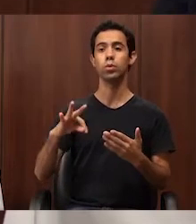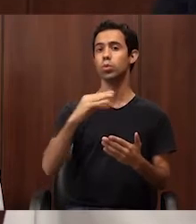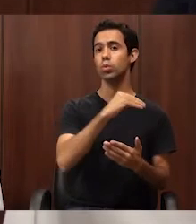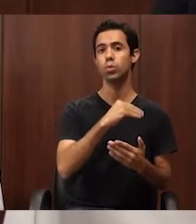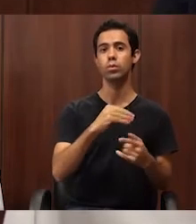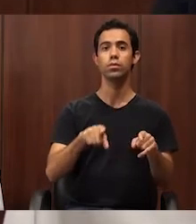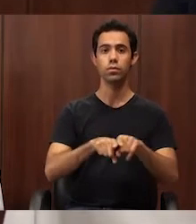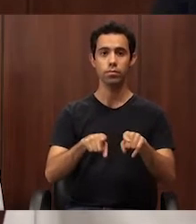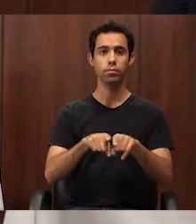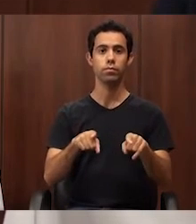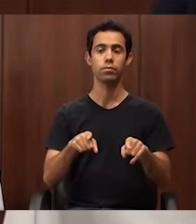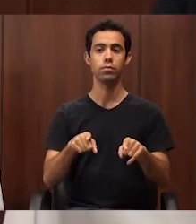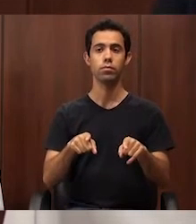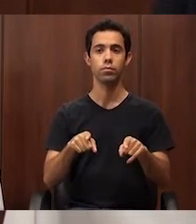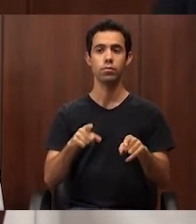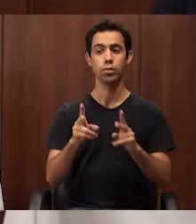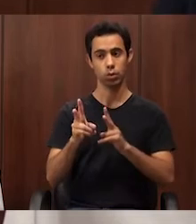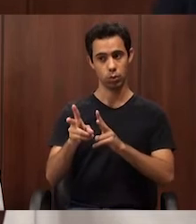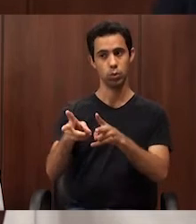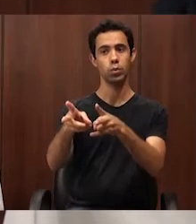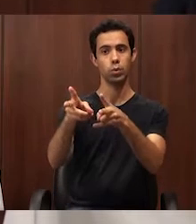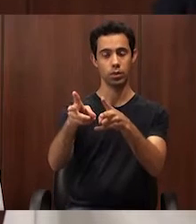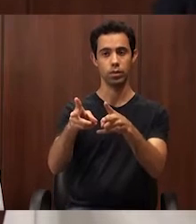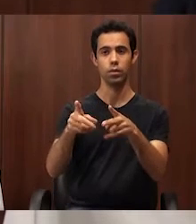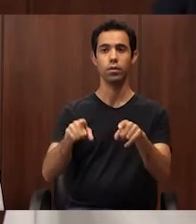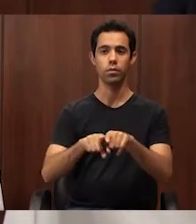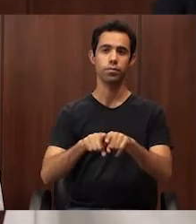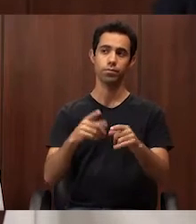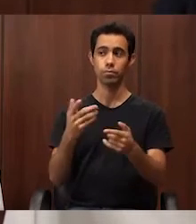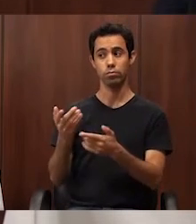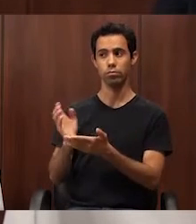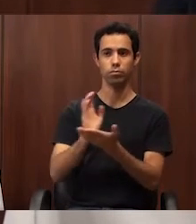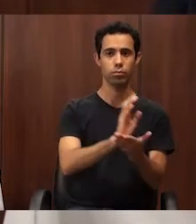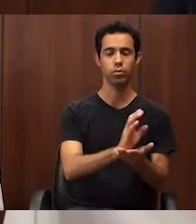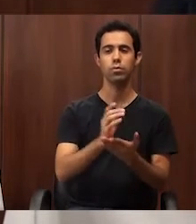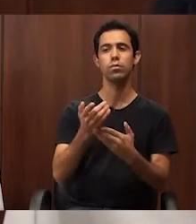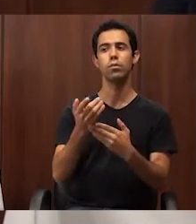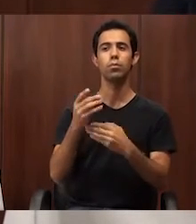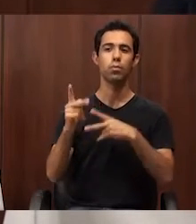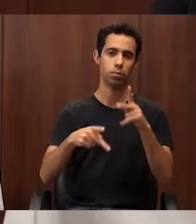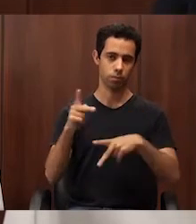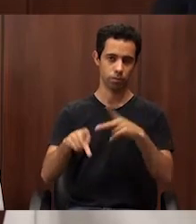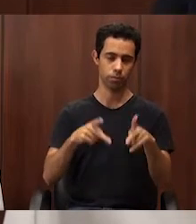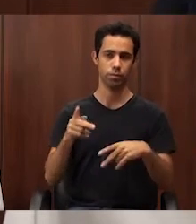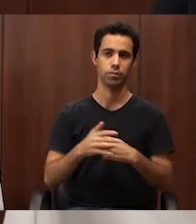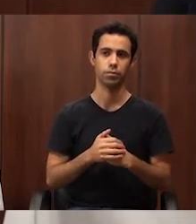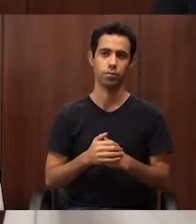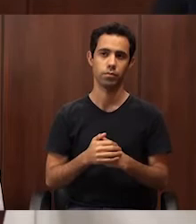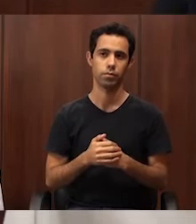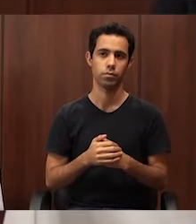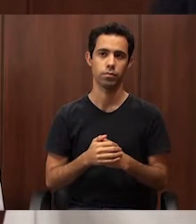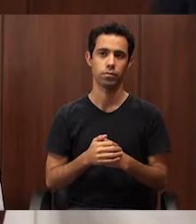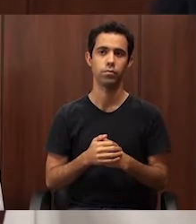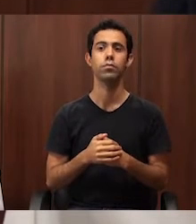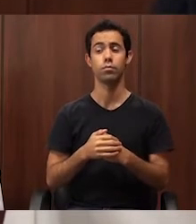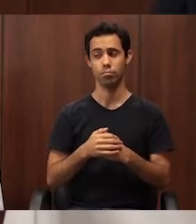pode deixar de ter uma continuidade em razão de orçamento público. Então, é necessário mudar a